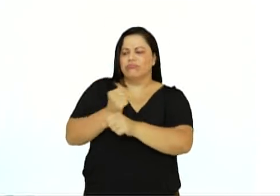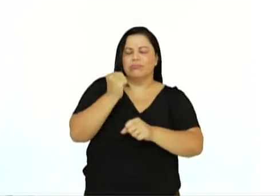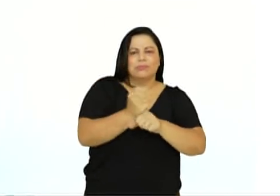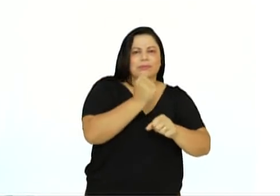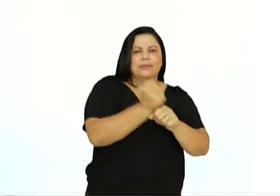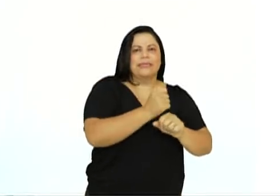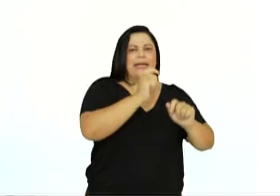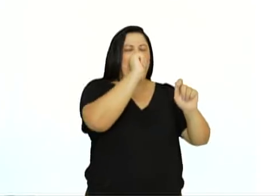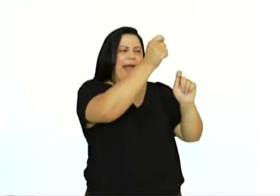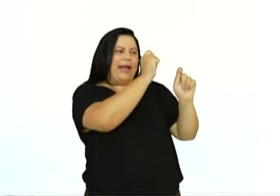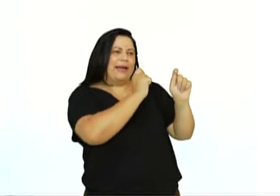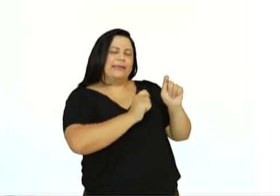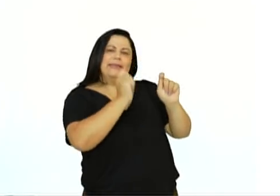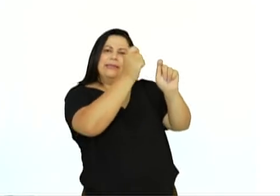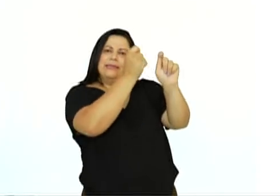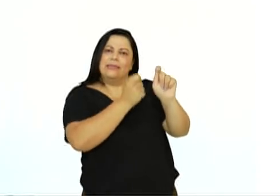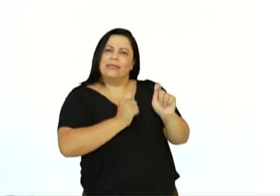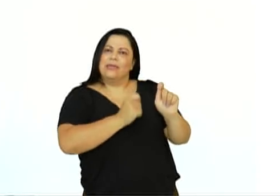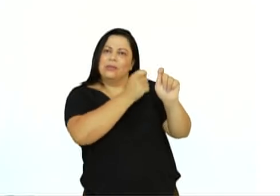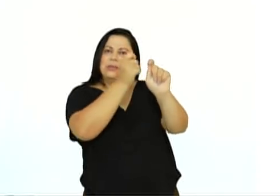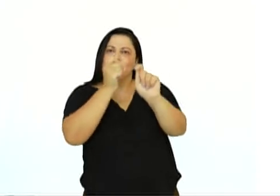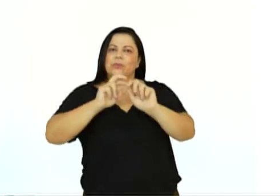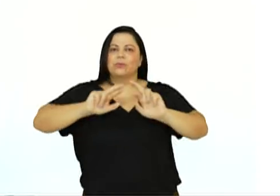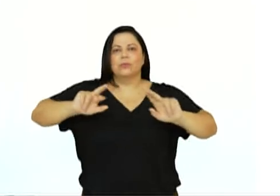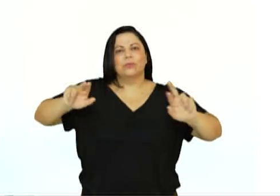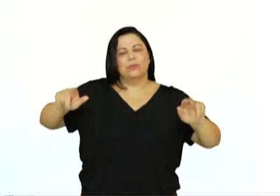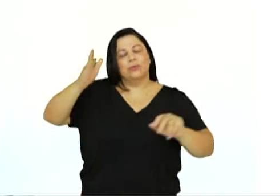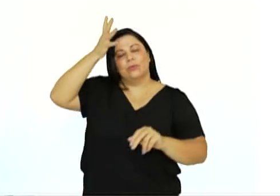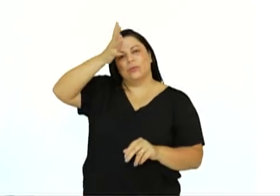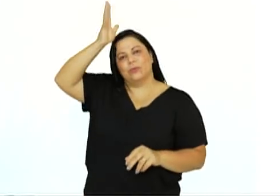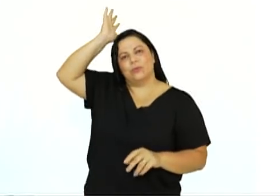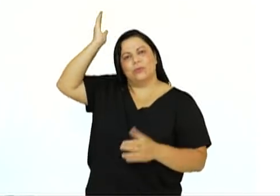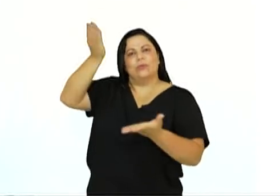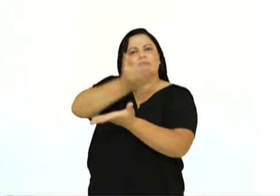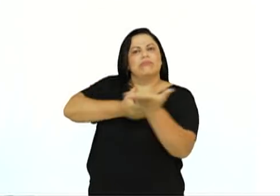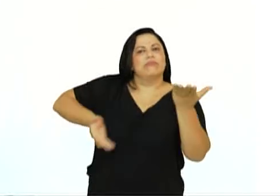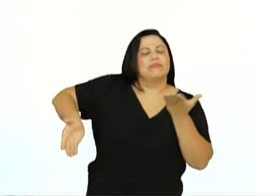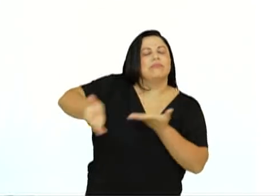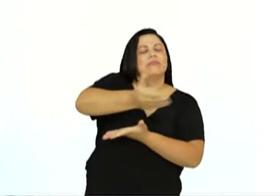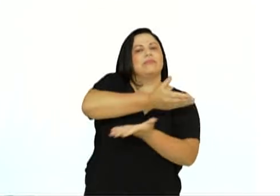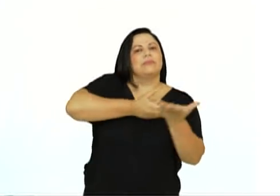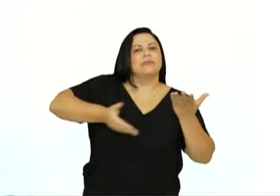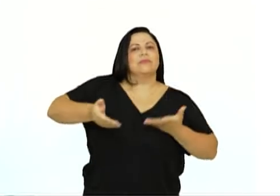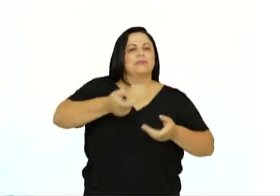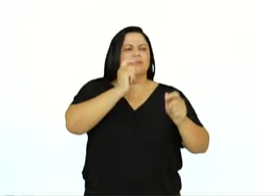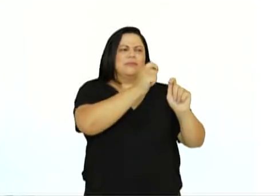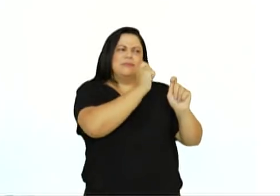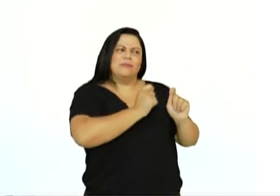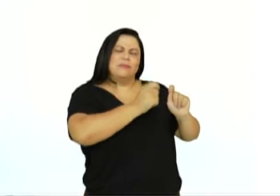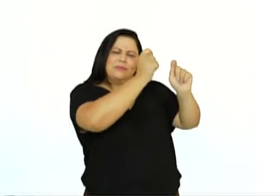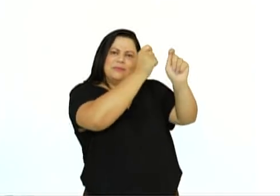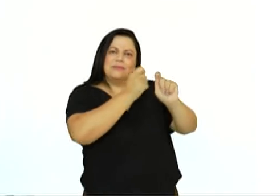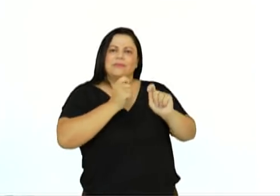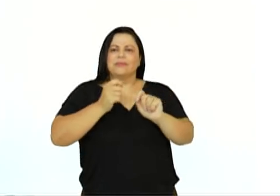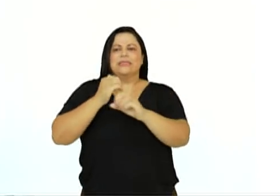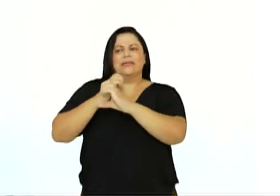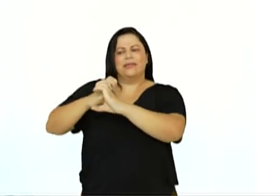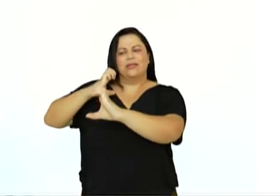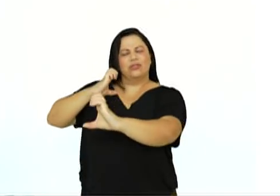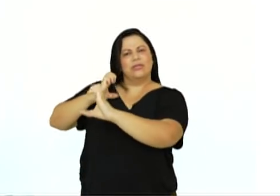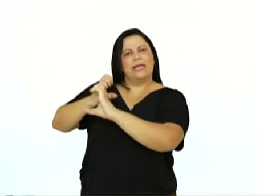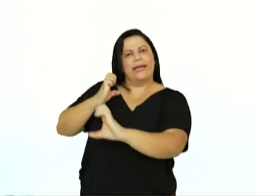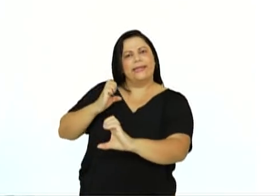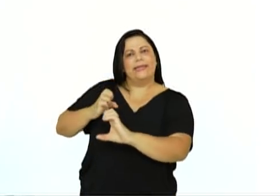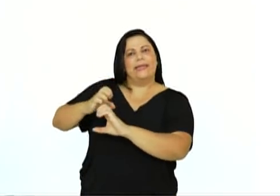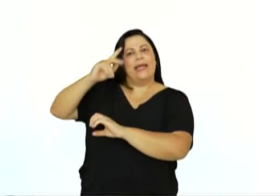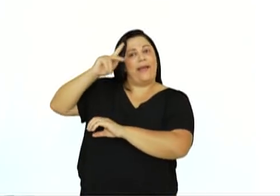arquitetura ali de Roma, né? Vamos analisar a contribuição dessa arquitetura romana, dessa engenharia romana para os dias de